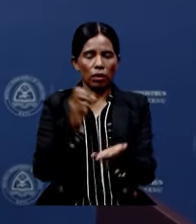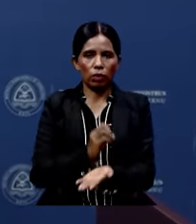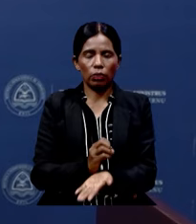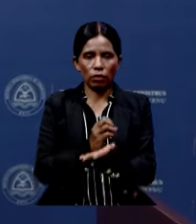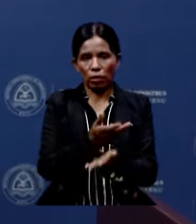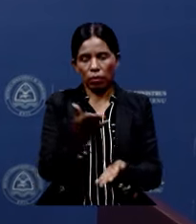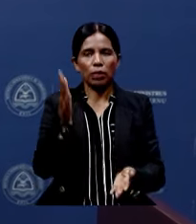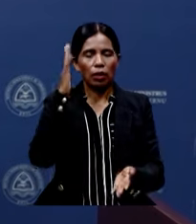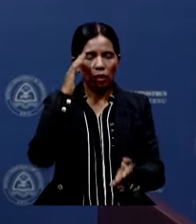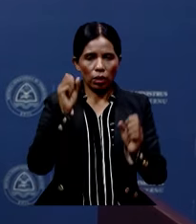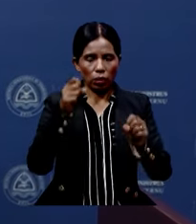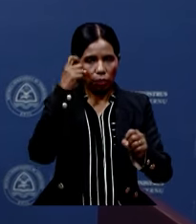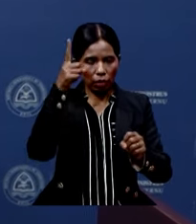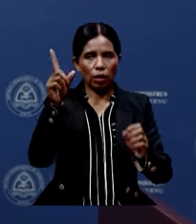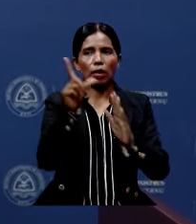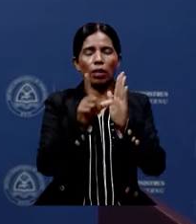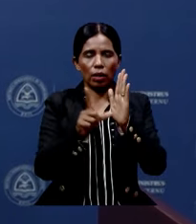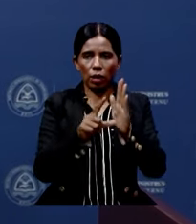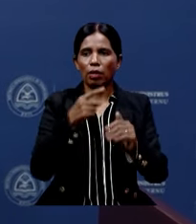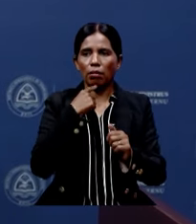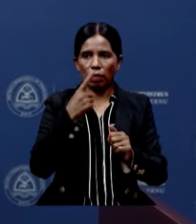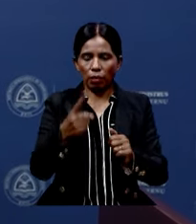Então, você compreende que a lei tem que estar